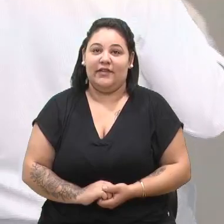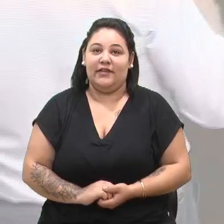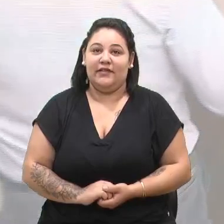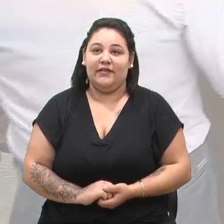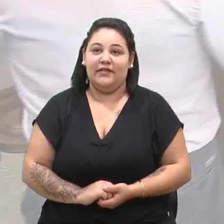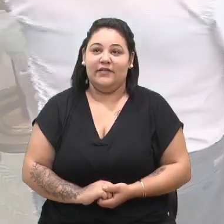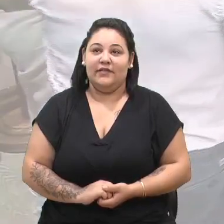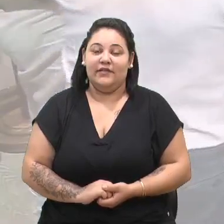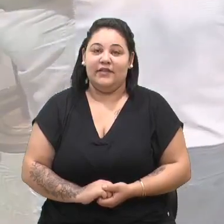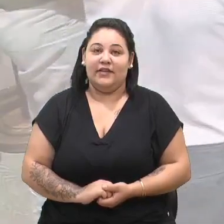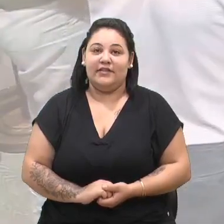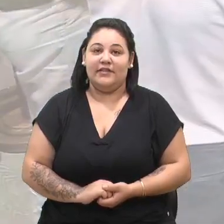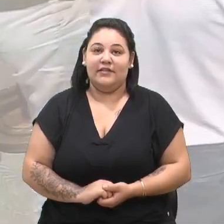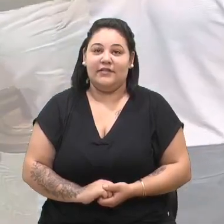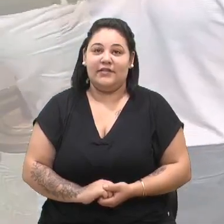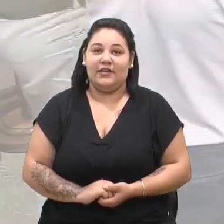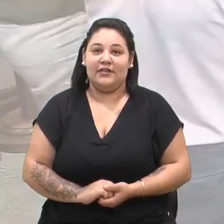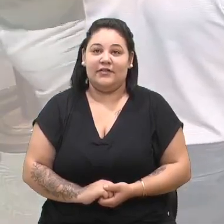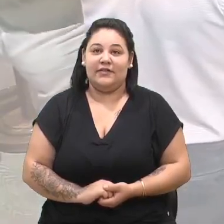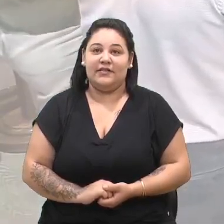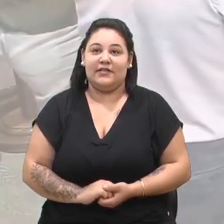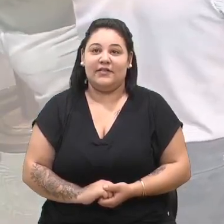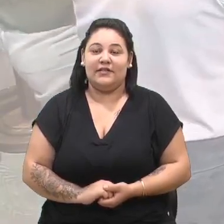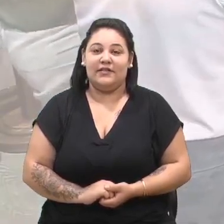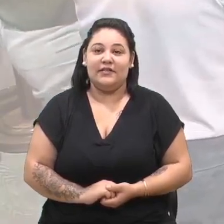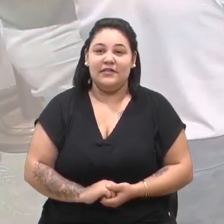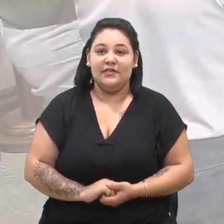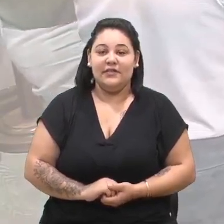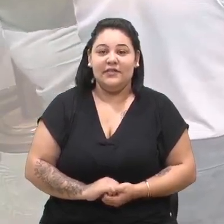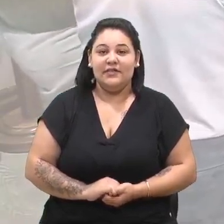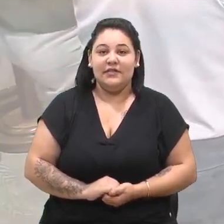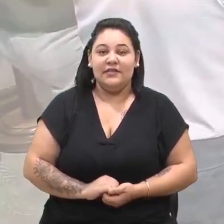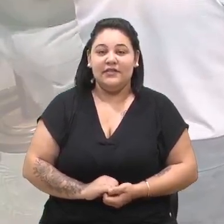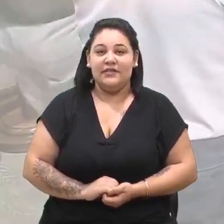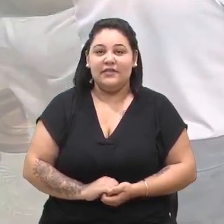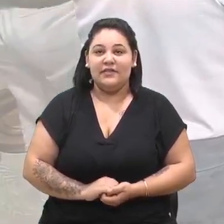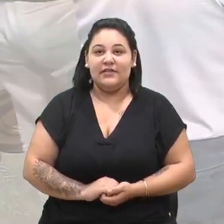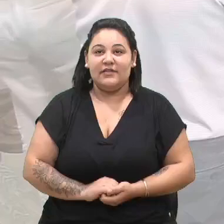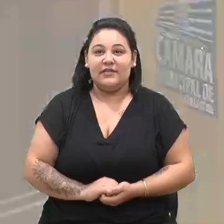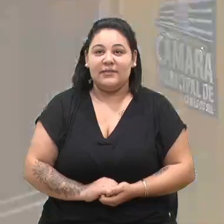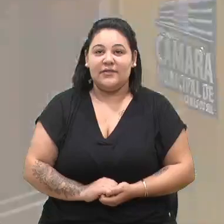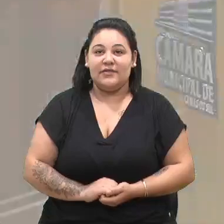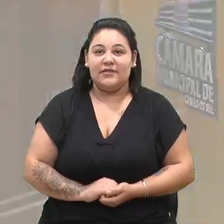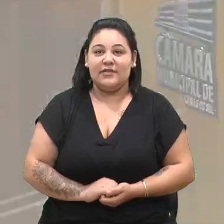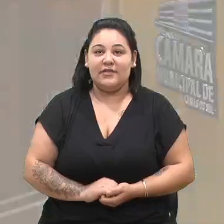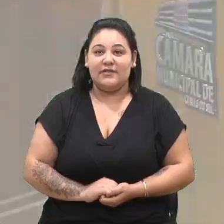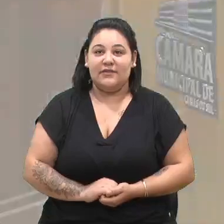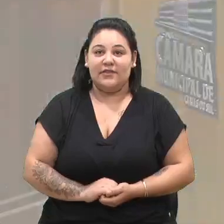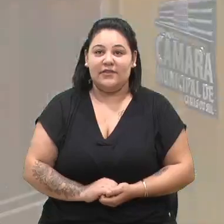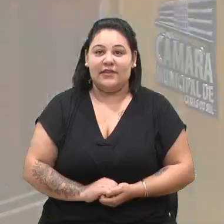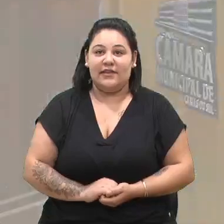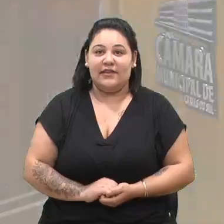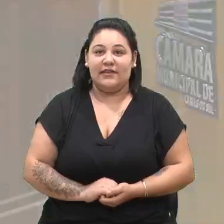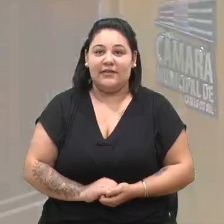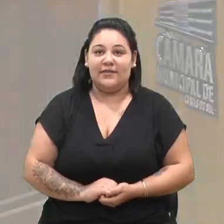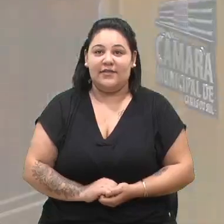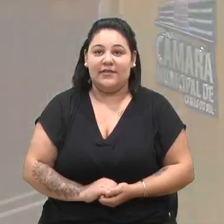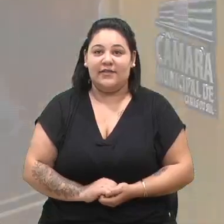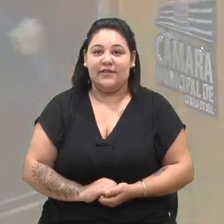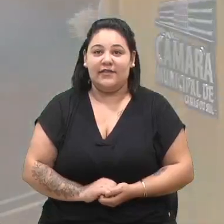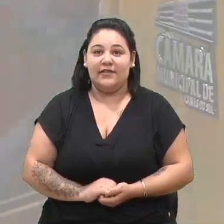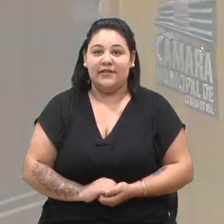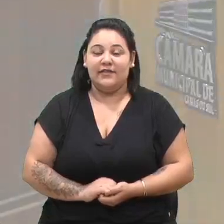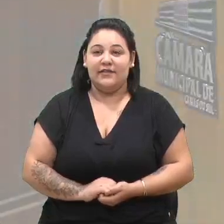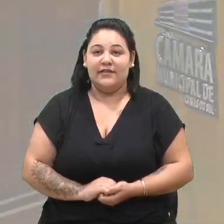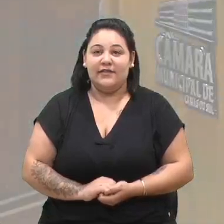um dia de vestido novo, outro dia de cada dia mais bonita. A gente vem e abraça a senhora. Vem e abraça.